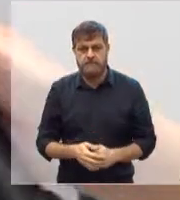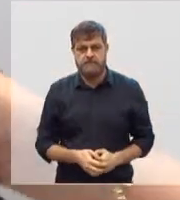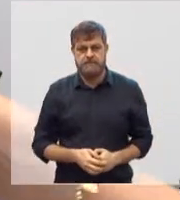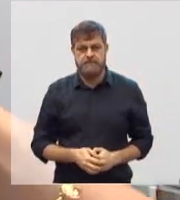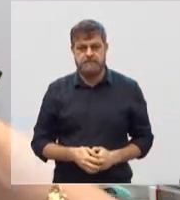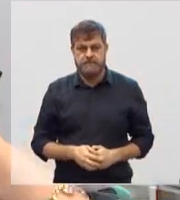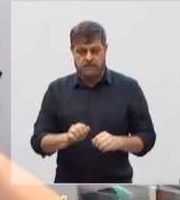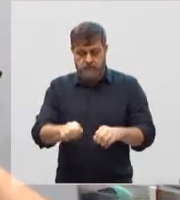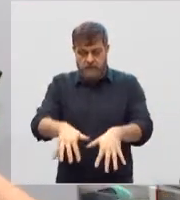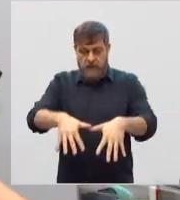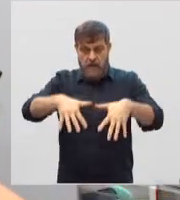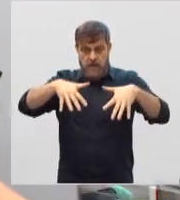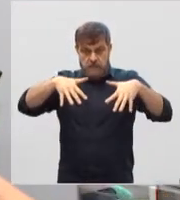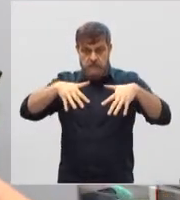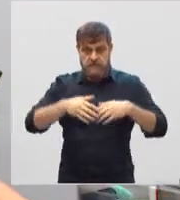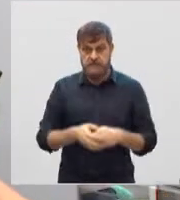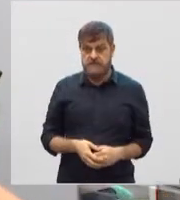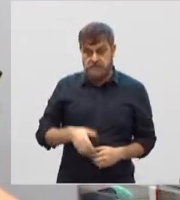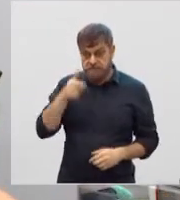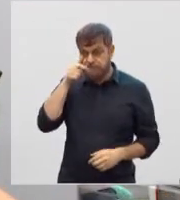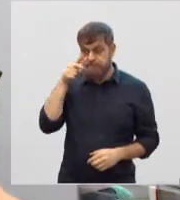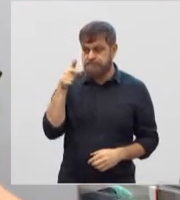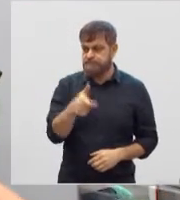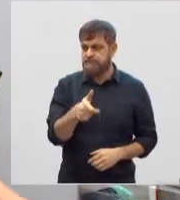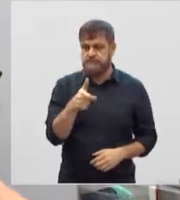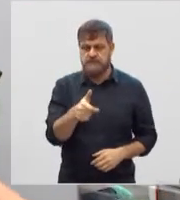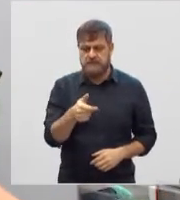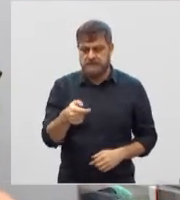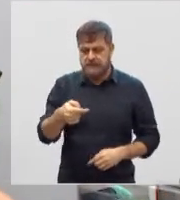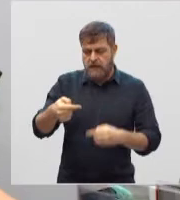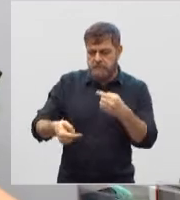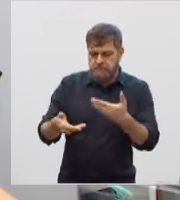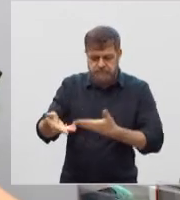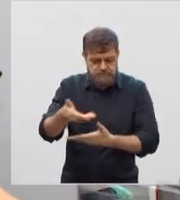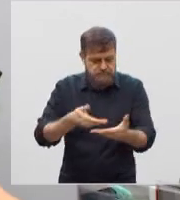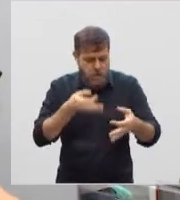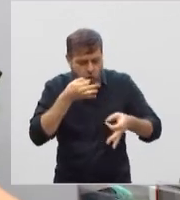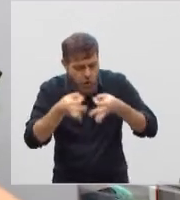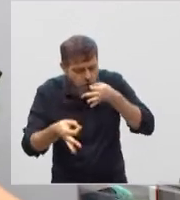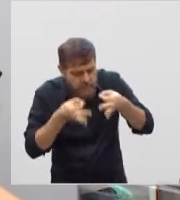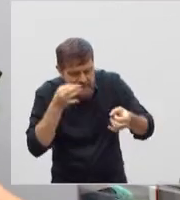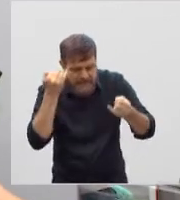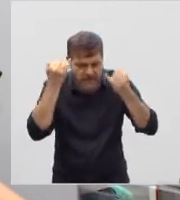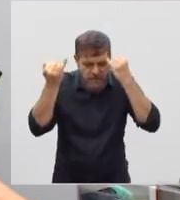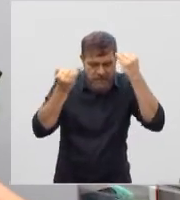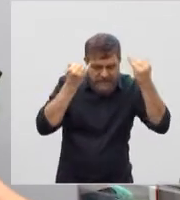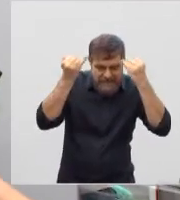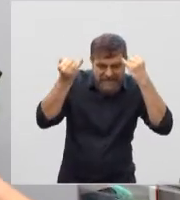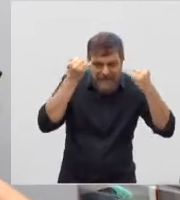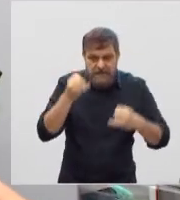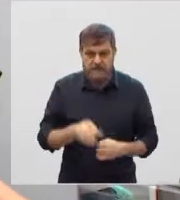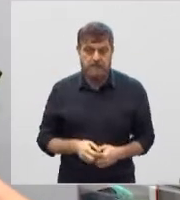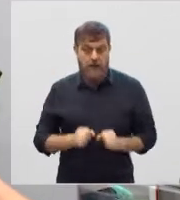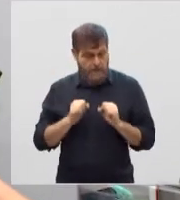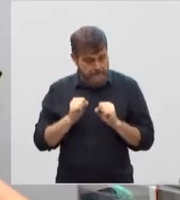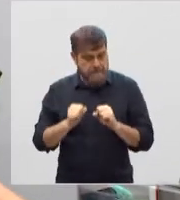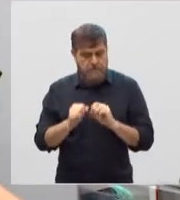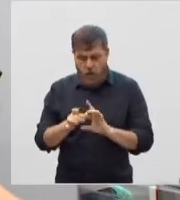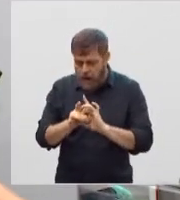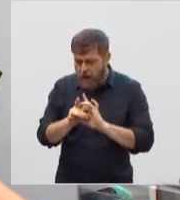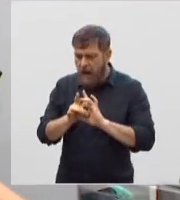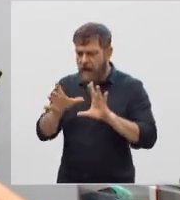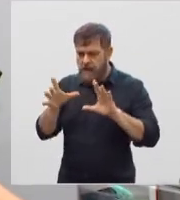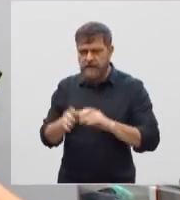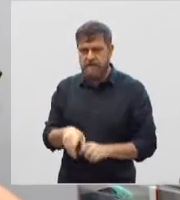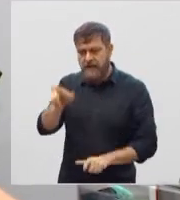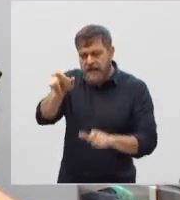legislativa. Sim, a audiência ela é muito interessante e, nesse sentido, ela é bastante democrática, né? Porque as pessoas podem